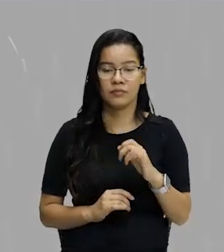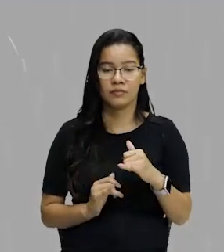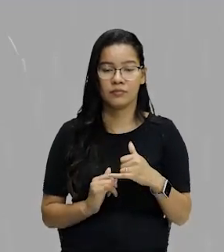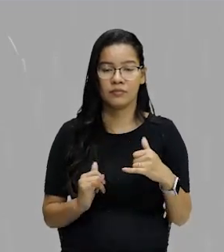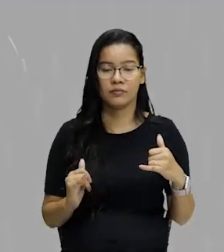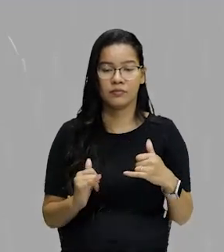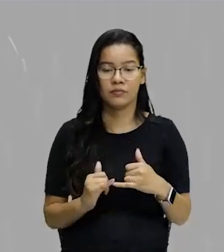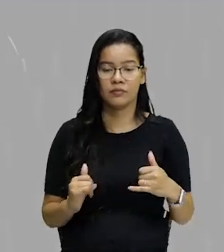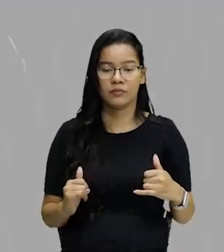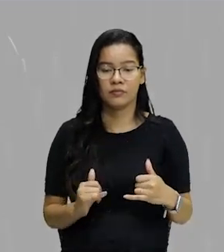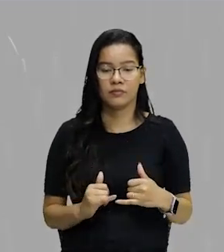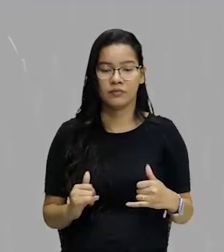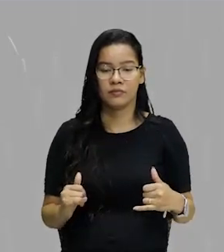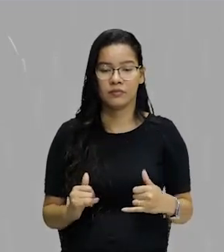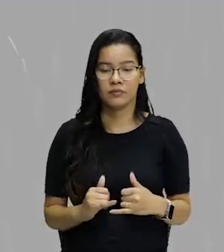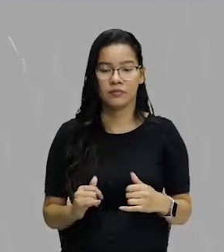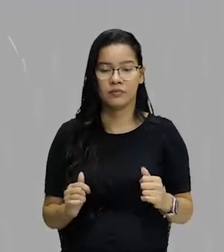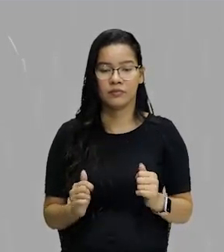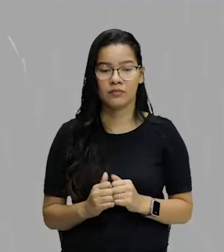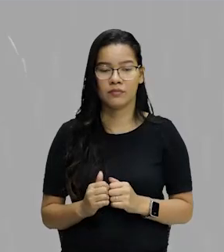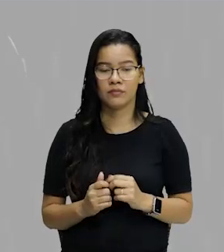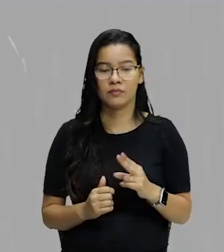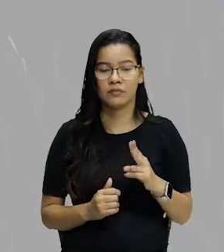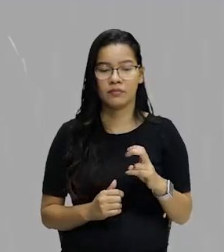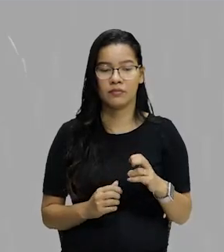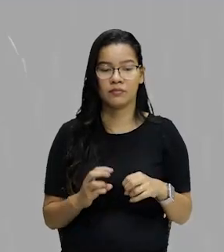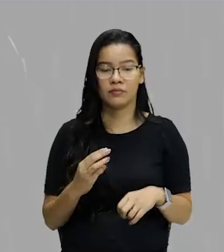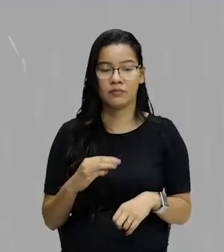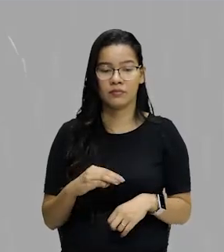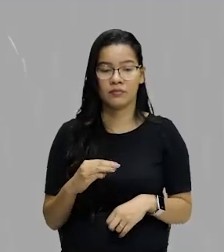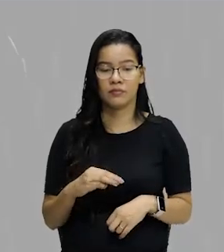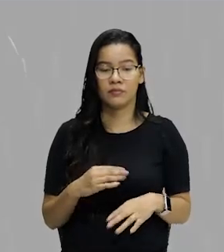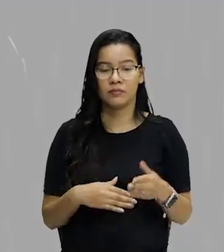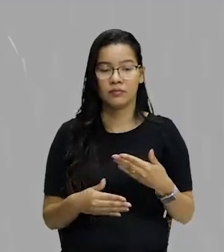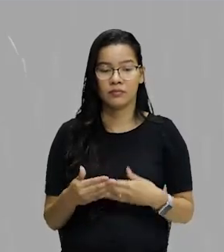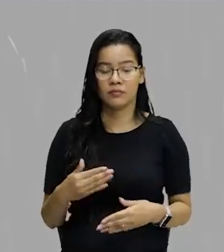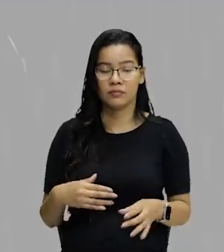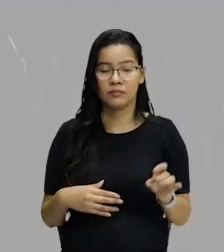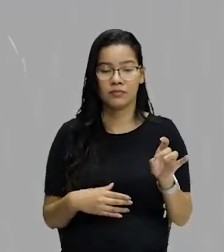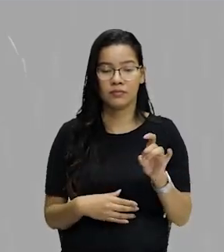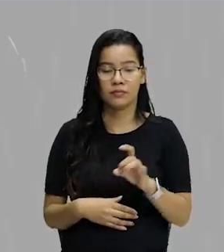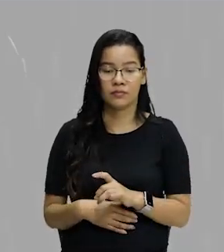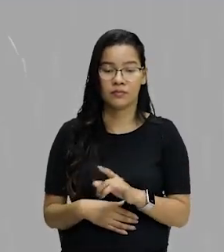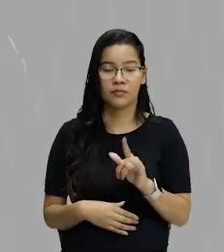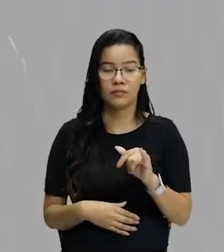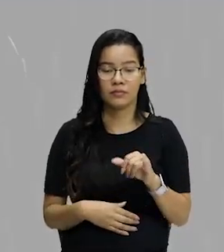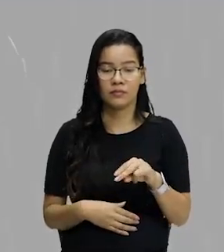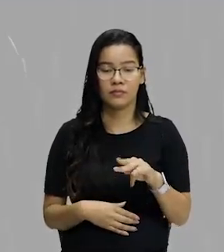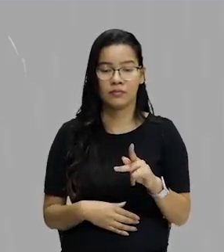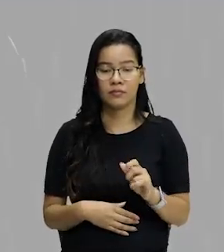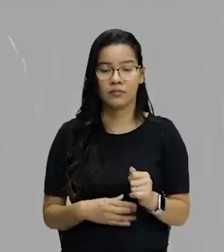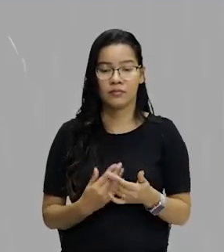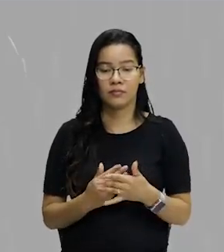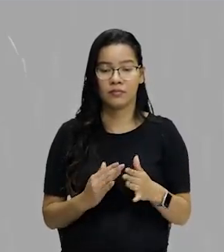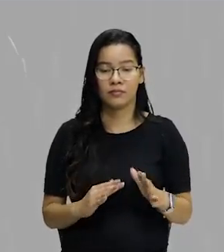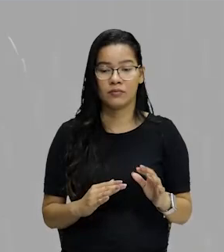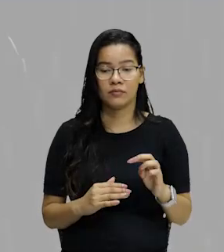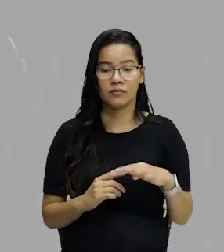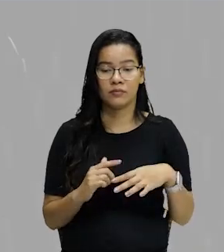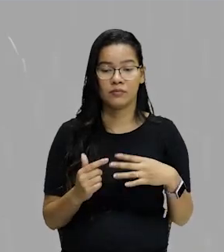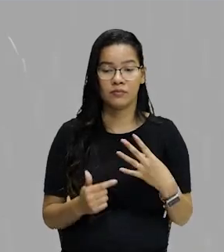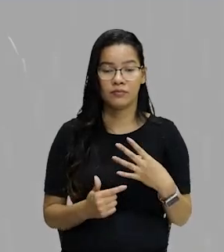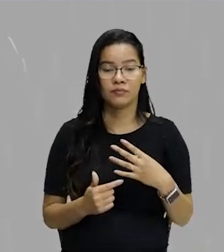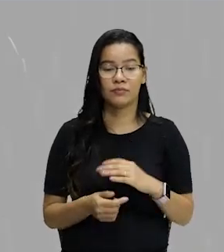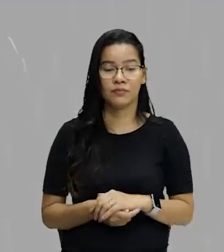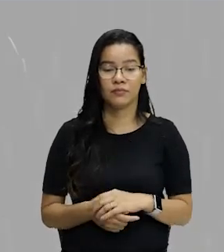linhas de boulder, com 5 minutos disponíveis para cada linha. Na final, serão 4 linhas de boulder